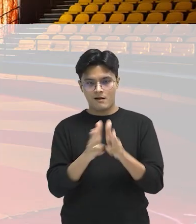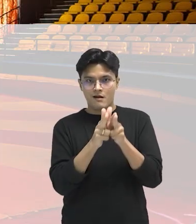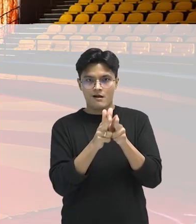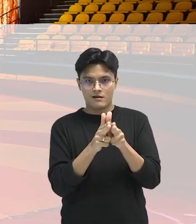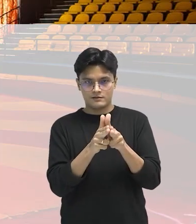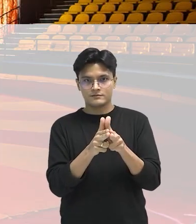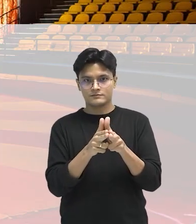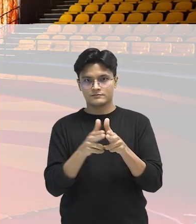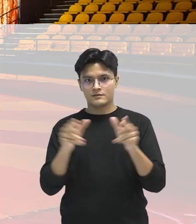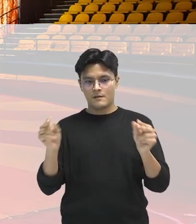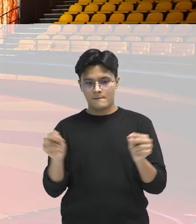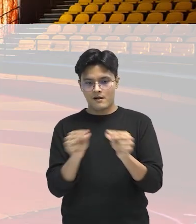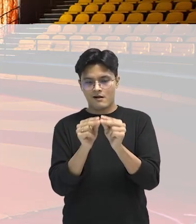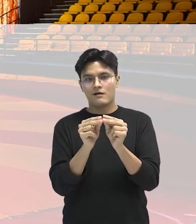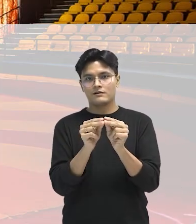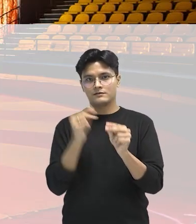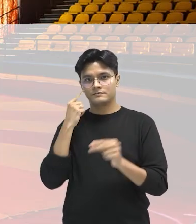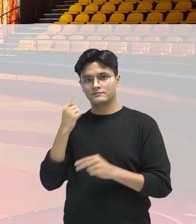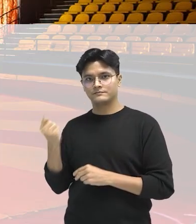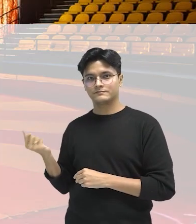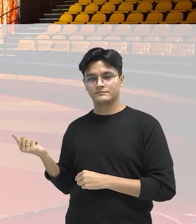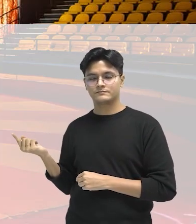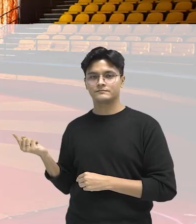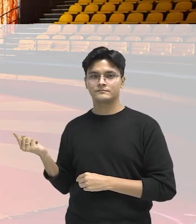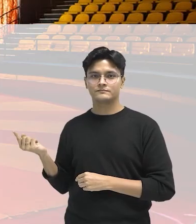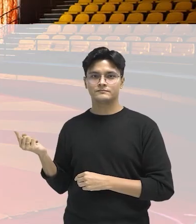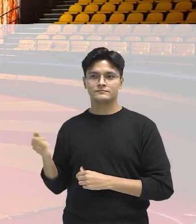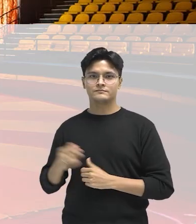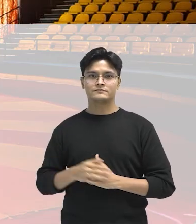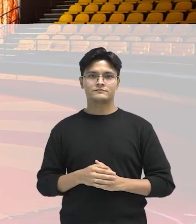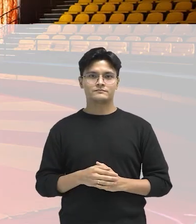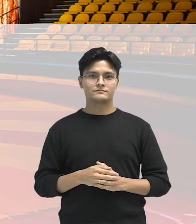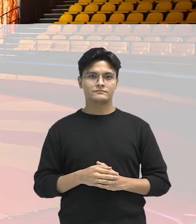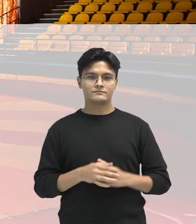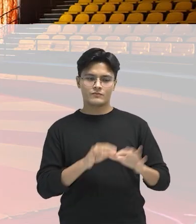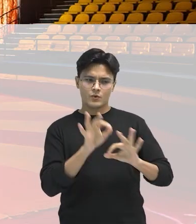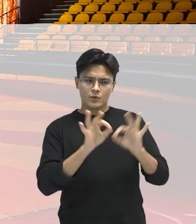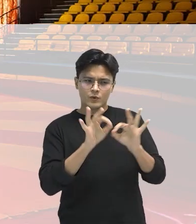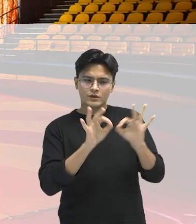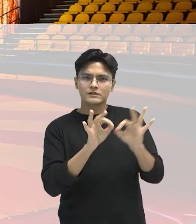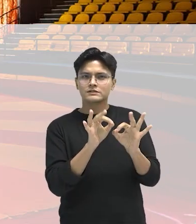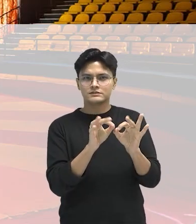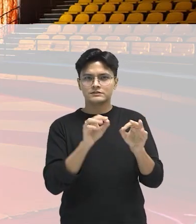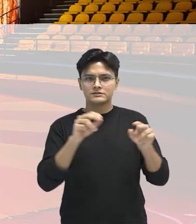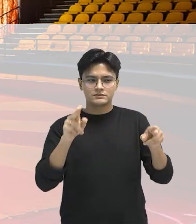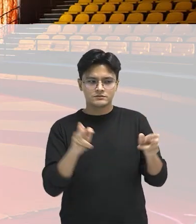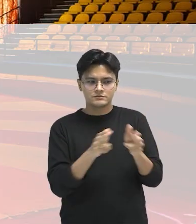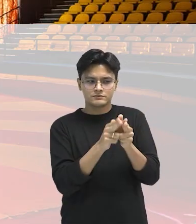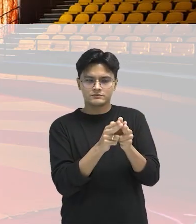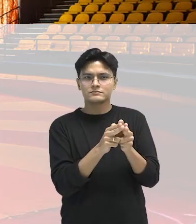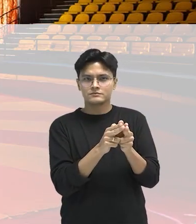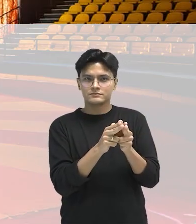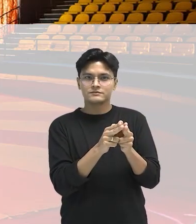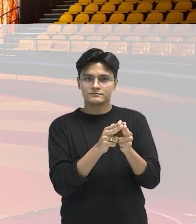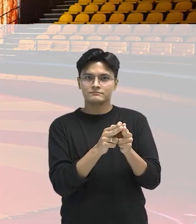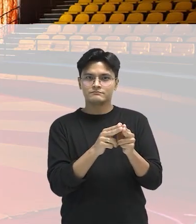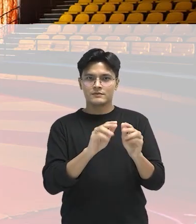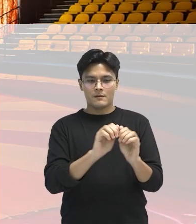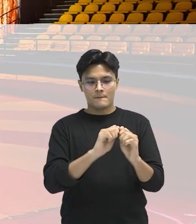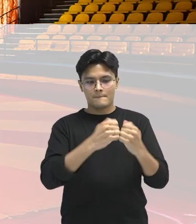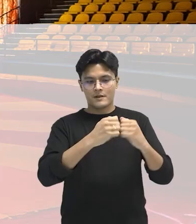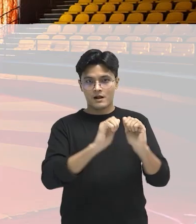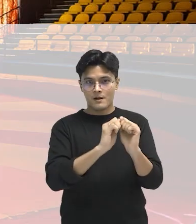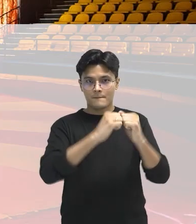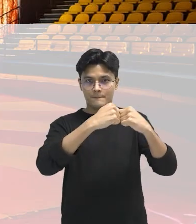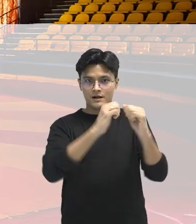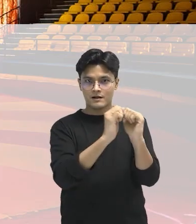mostrar para vocês aqui, ó. O parzinho de meias, tá? Vai arrumar bonitinho, um pertinho do outro. E você vai pegar